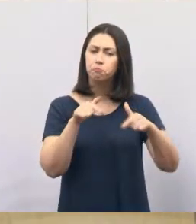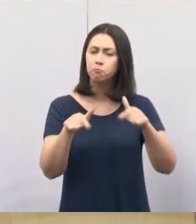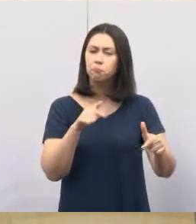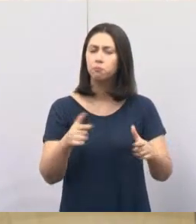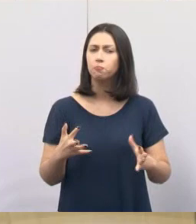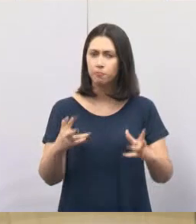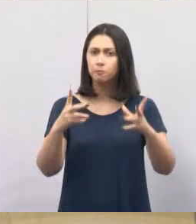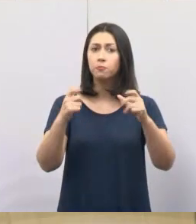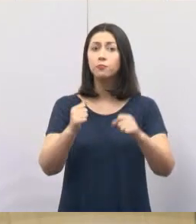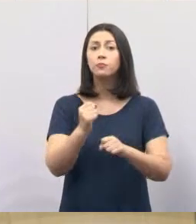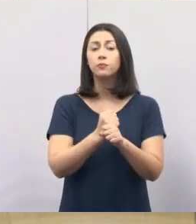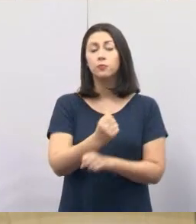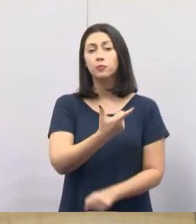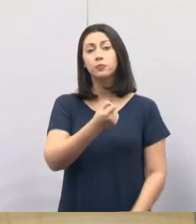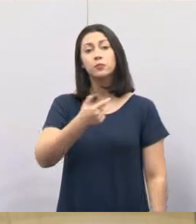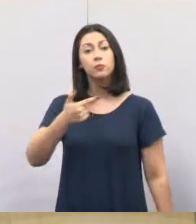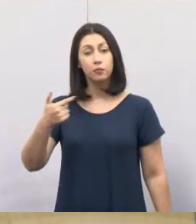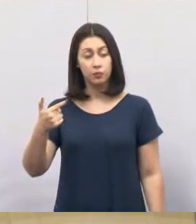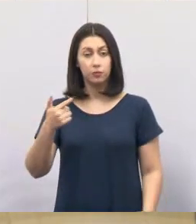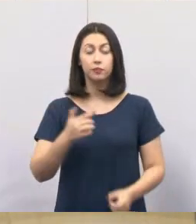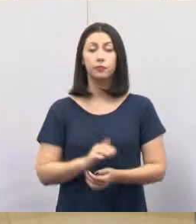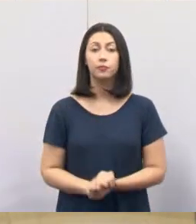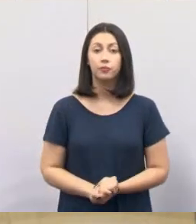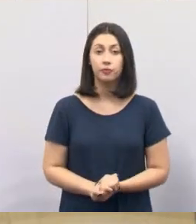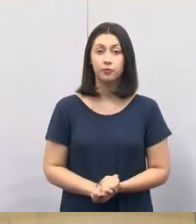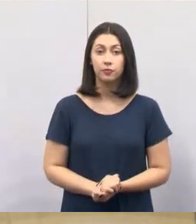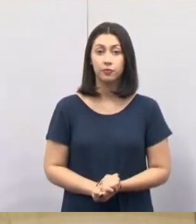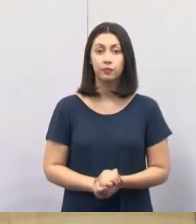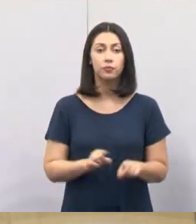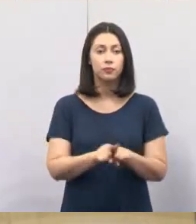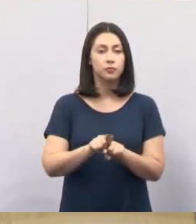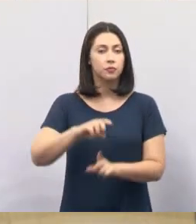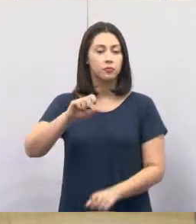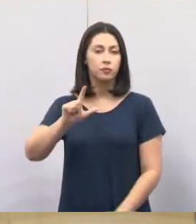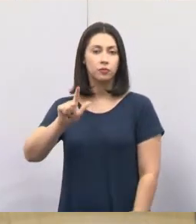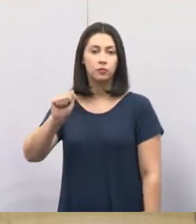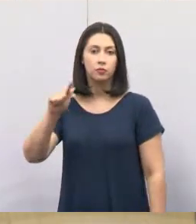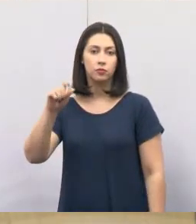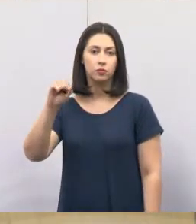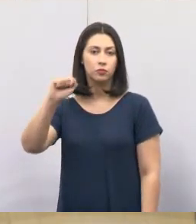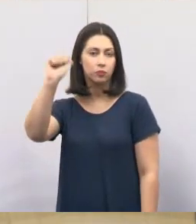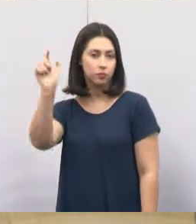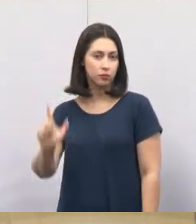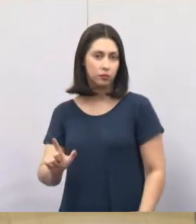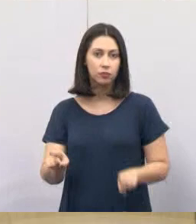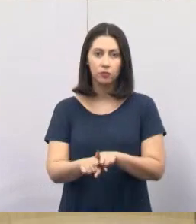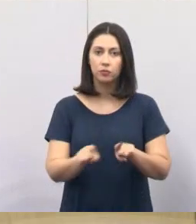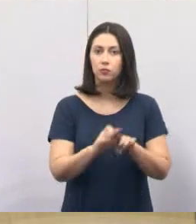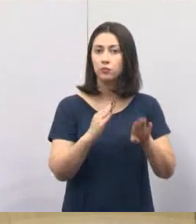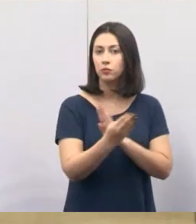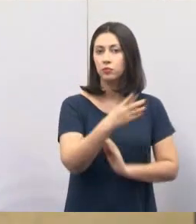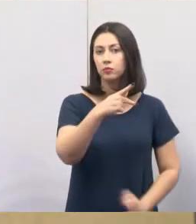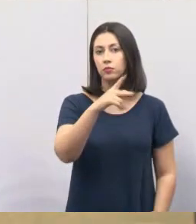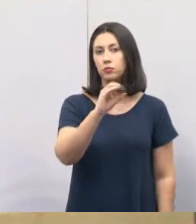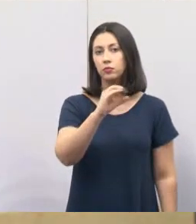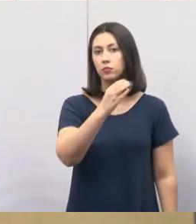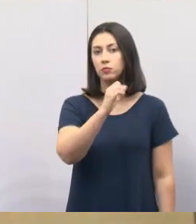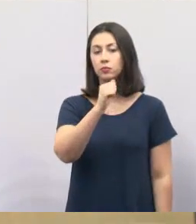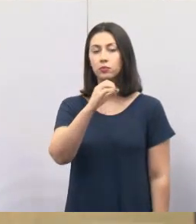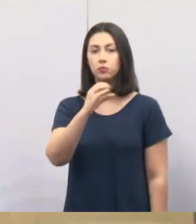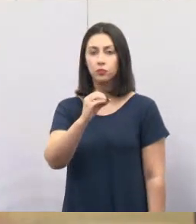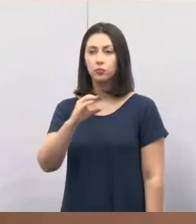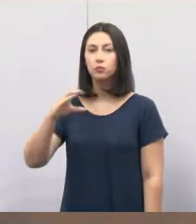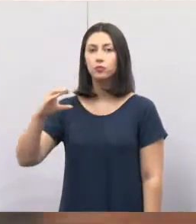prestado em 2022 do Parque Meia Lua. Lagoa Azul 1 e 2, Lagoa do Bairro do Poço, Jardim